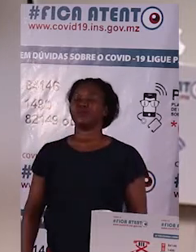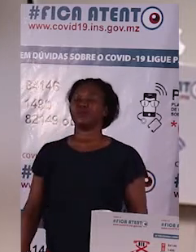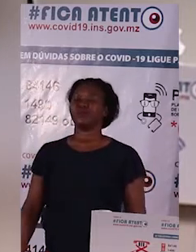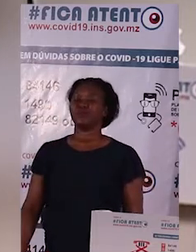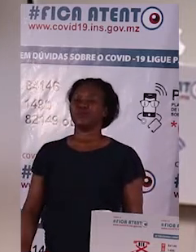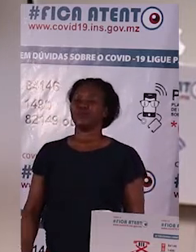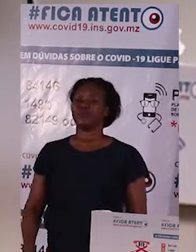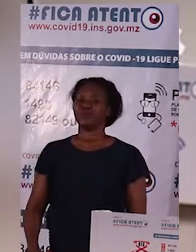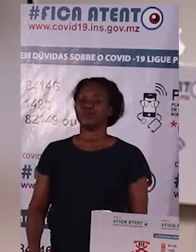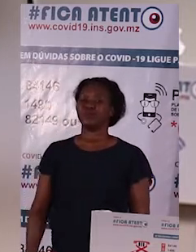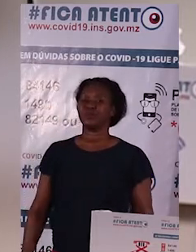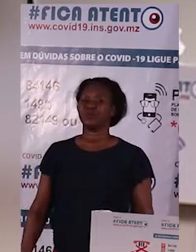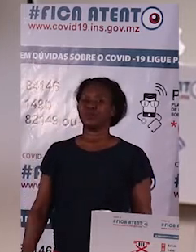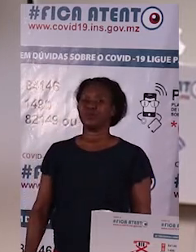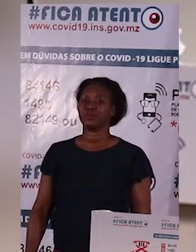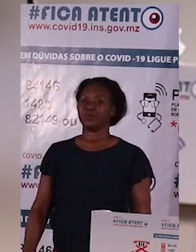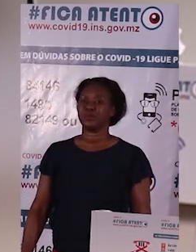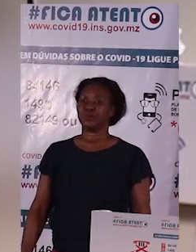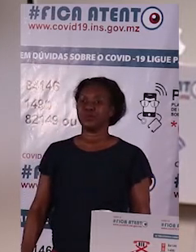favor.